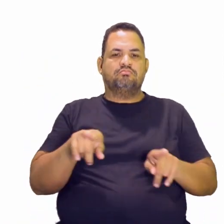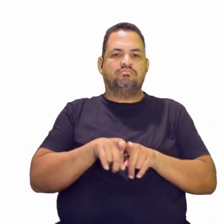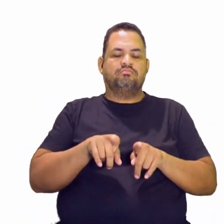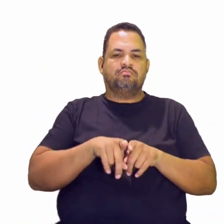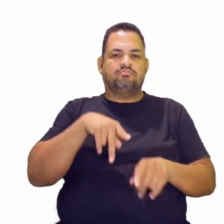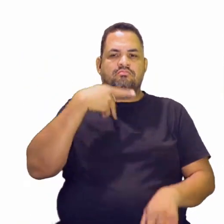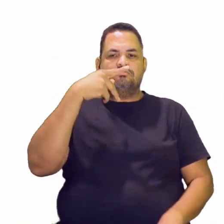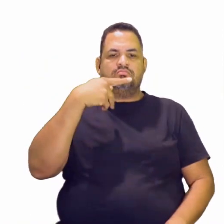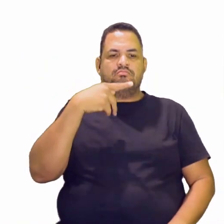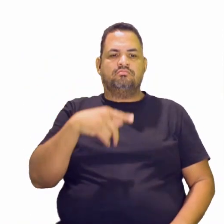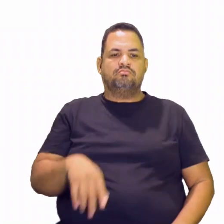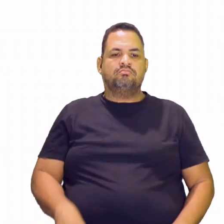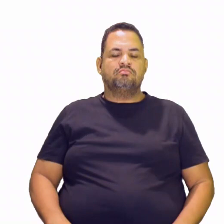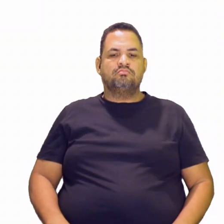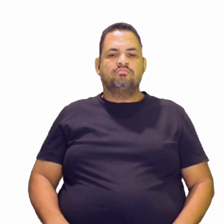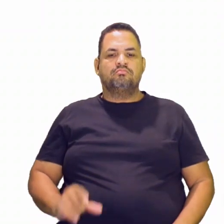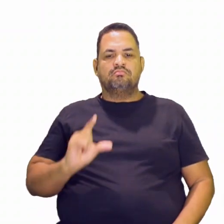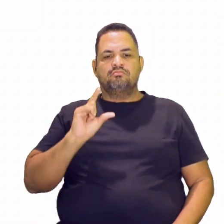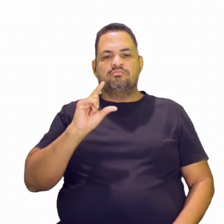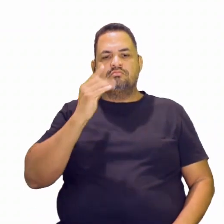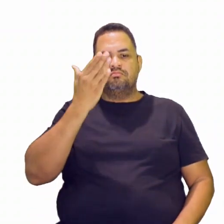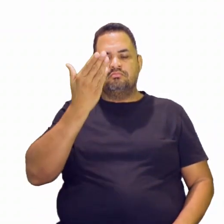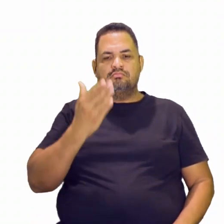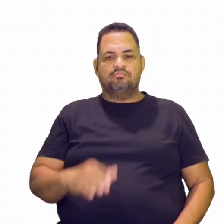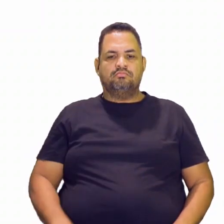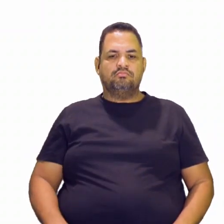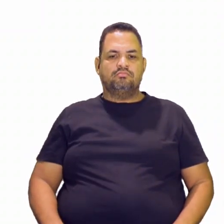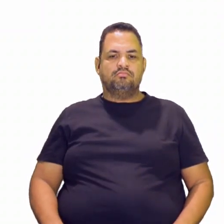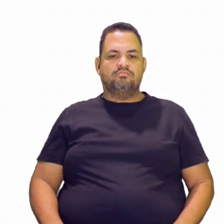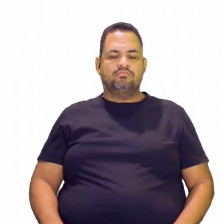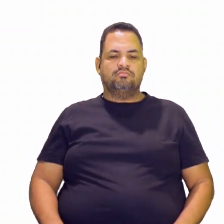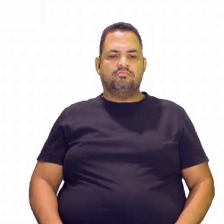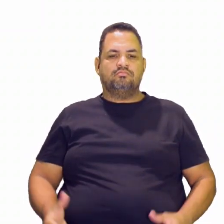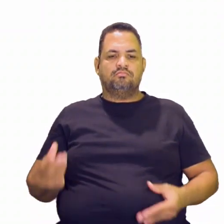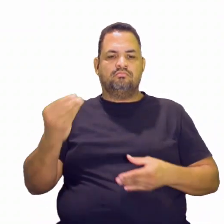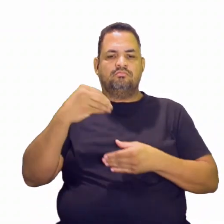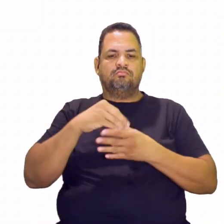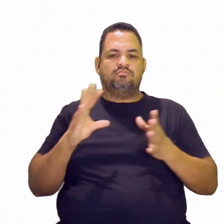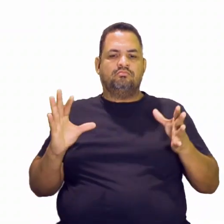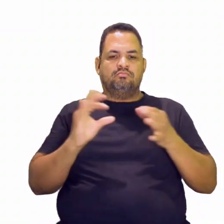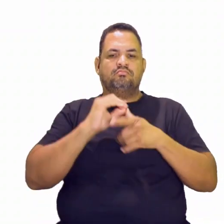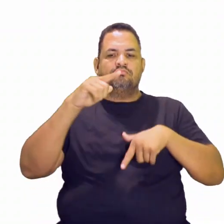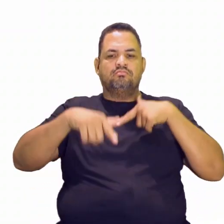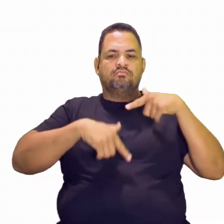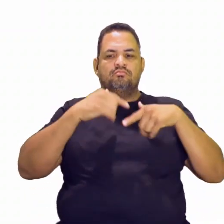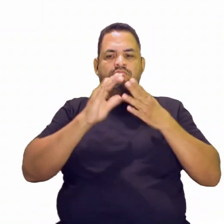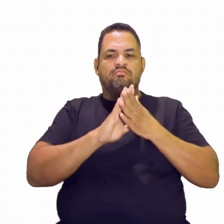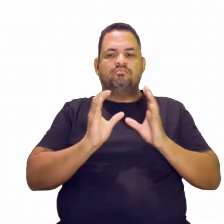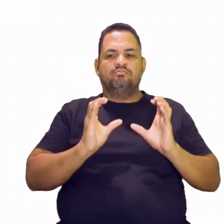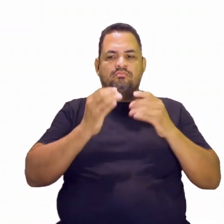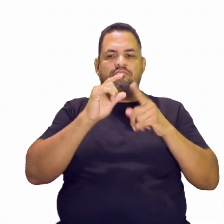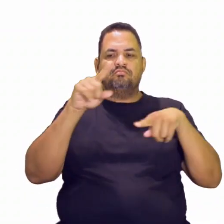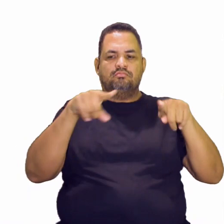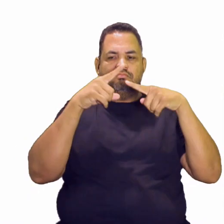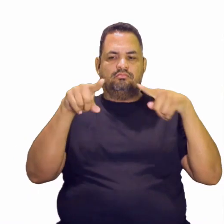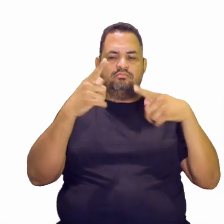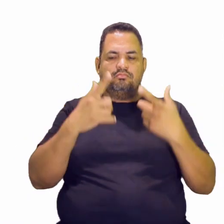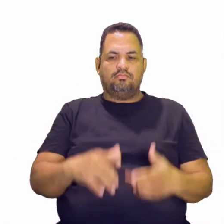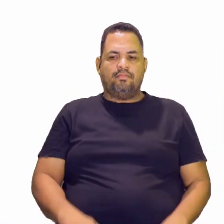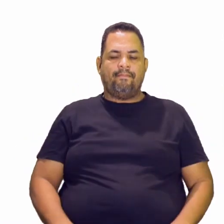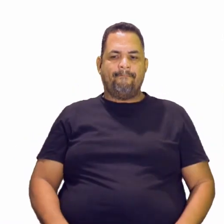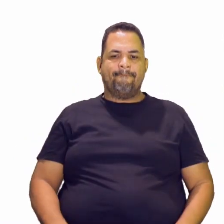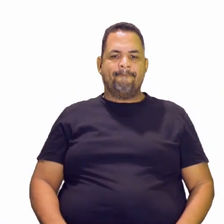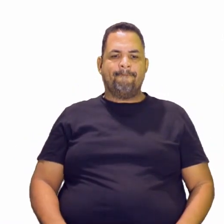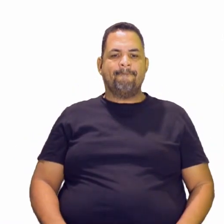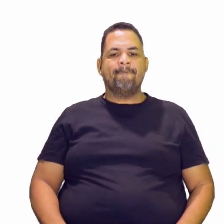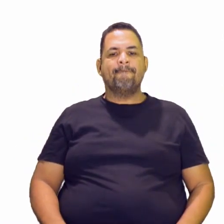também um pouco sobre o contexto, né, do trabalho dessas bandas. Então,